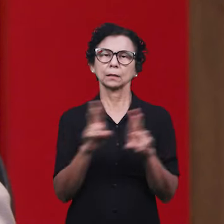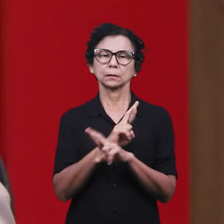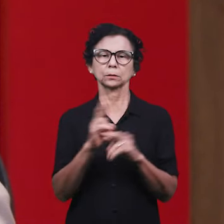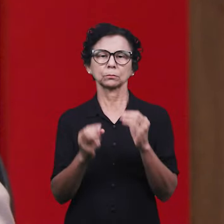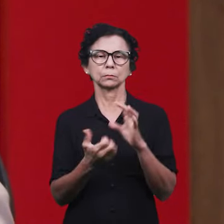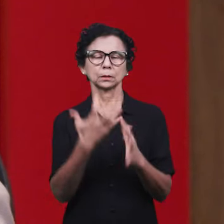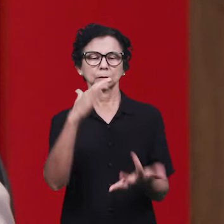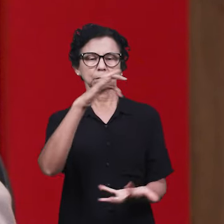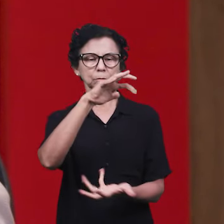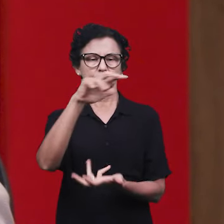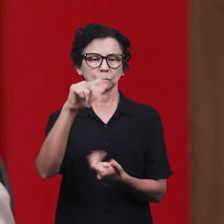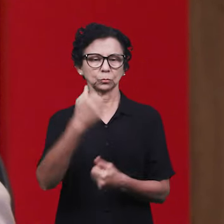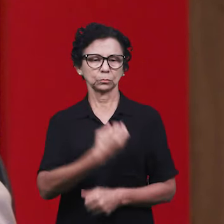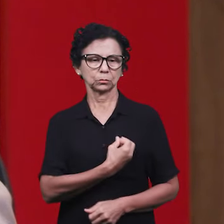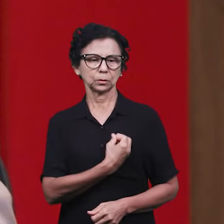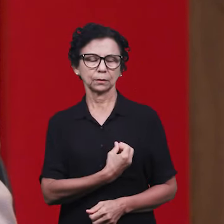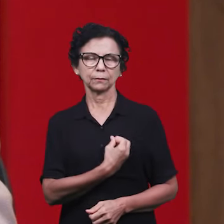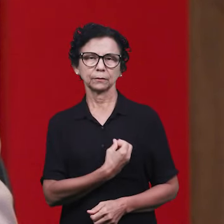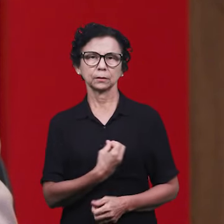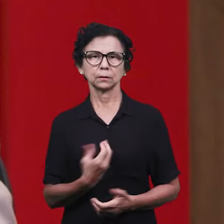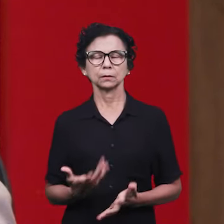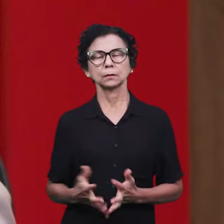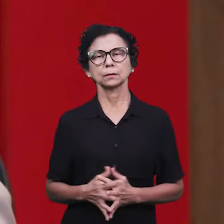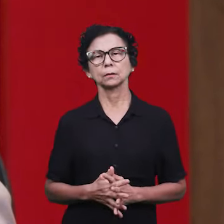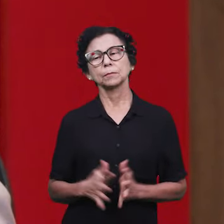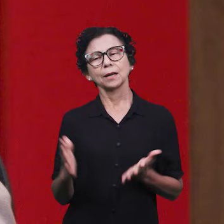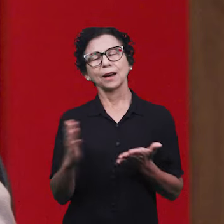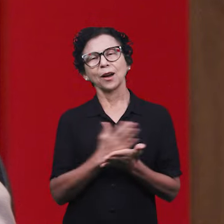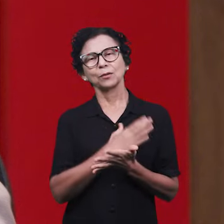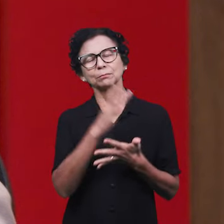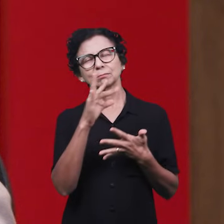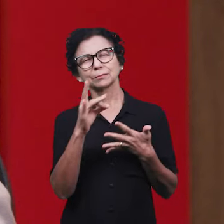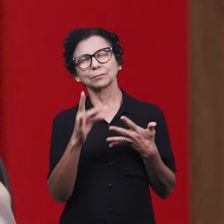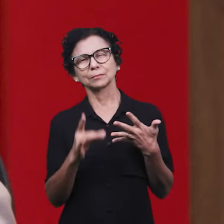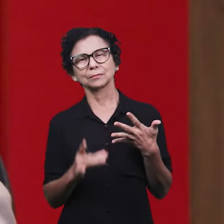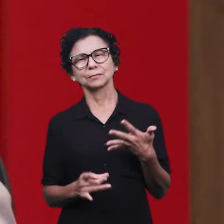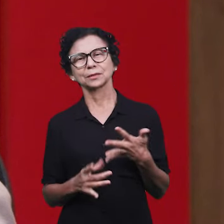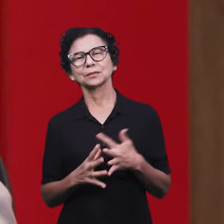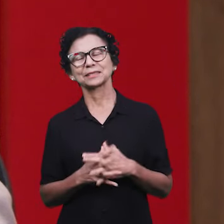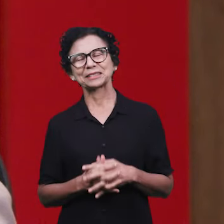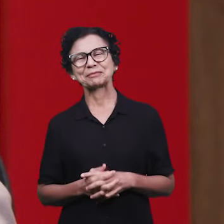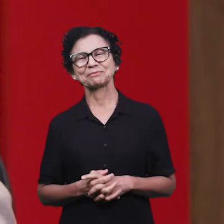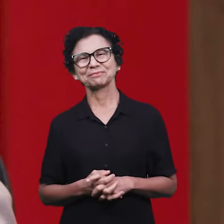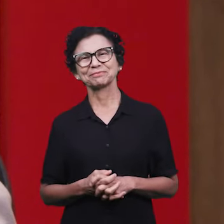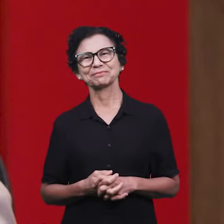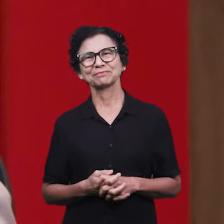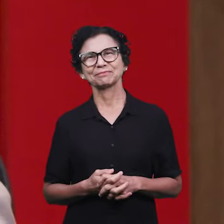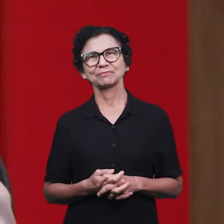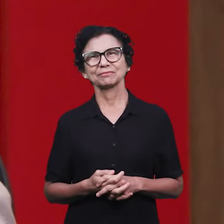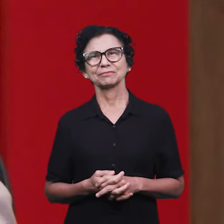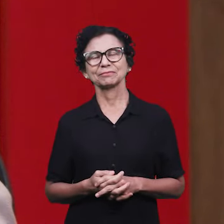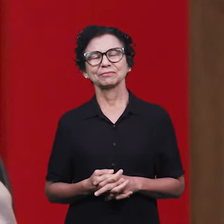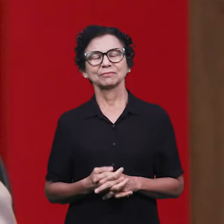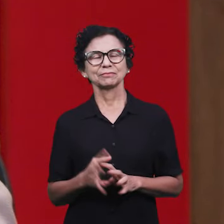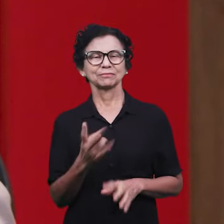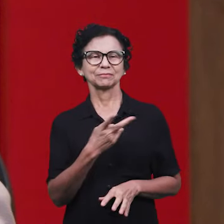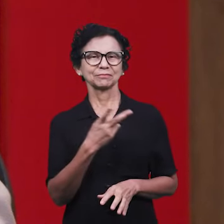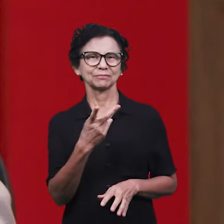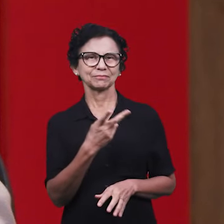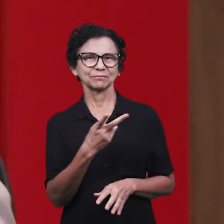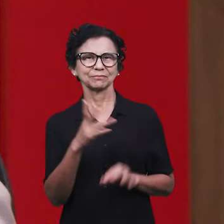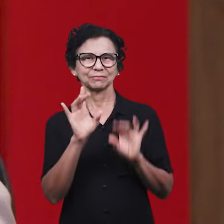vida, né? Mas aqui estão alguns tópicos, né, com a presença de nossos irmãos